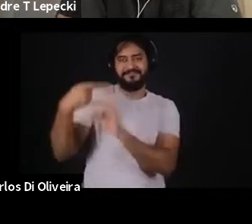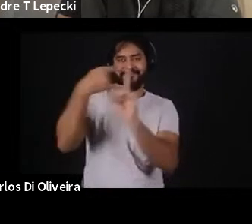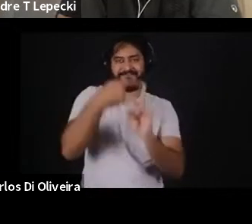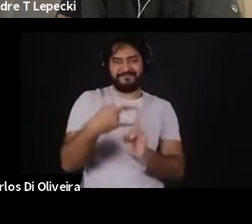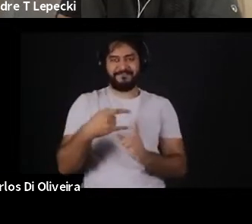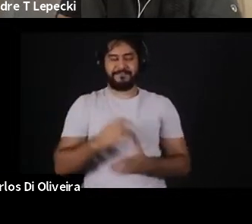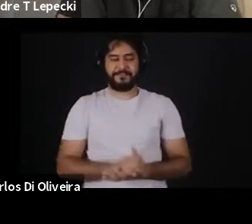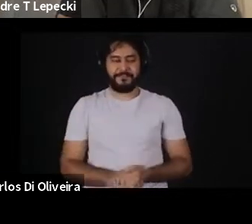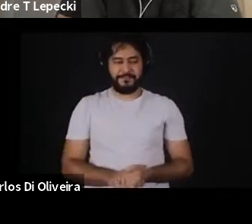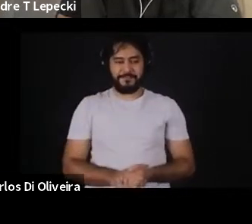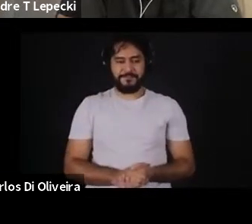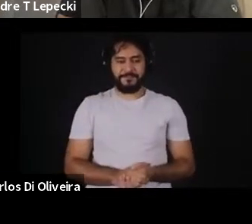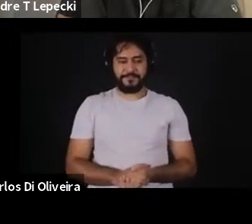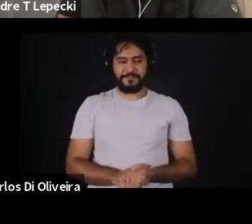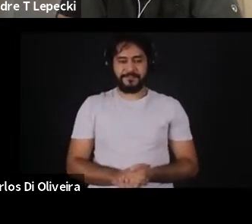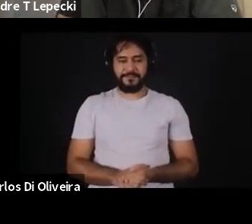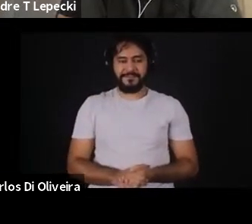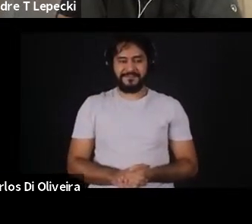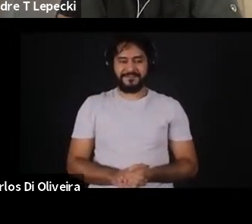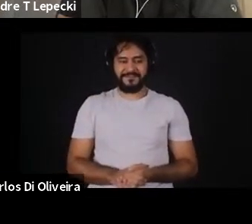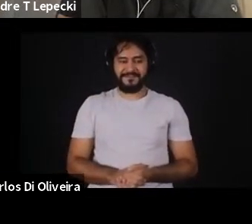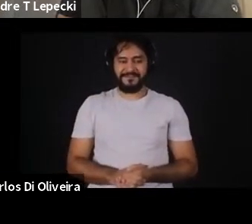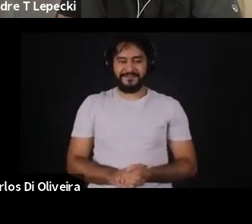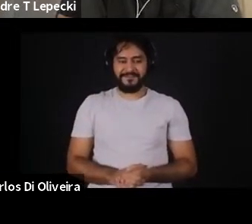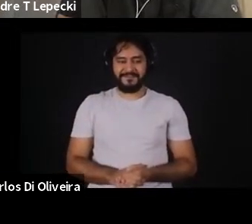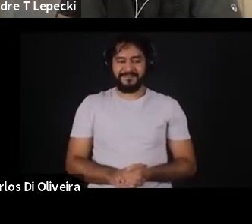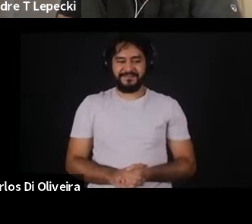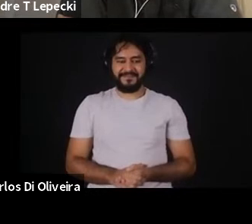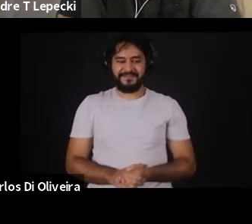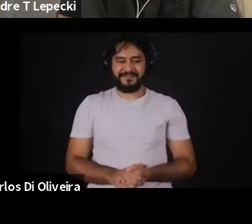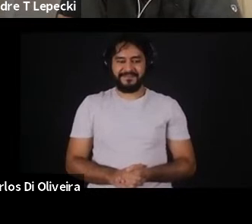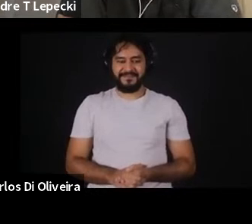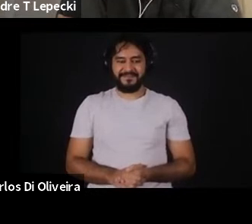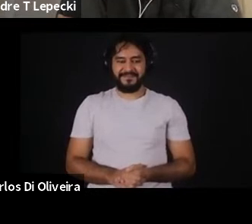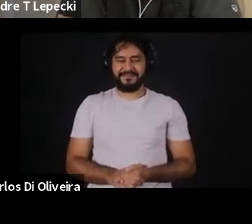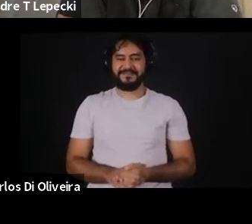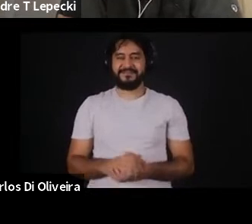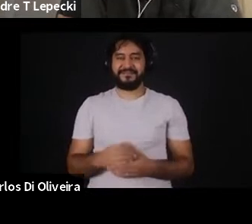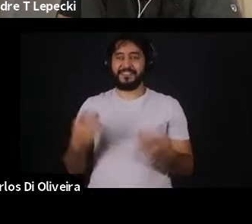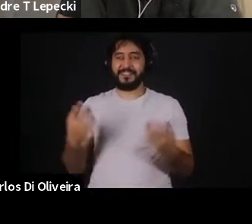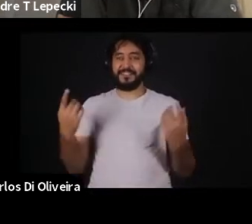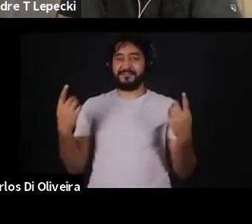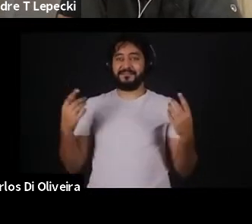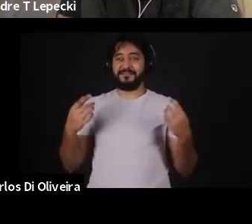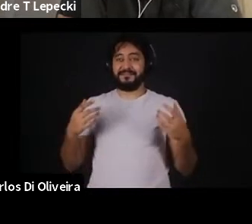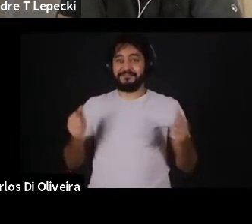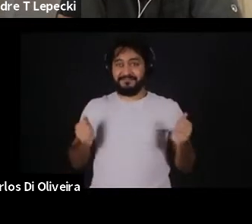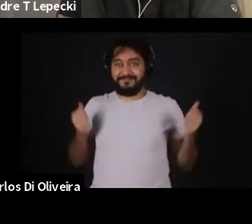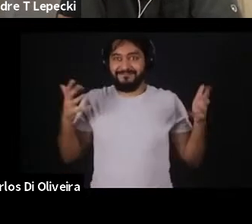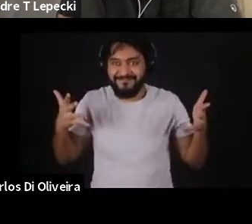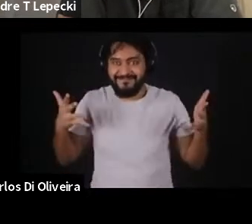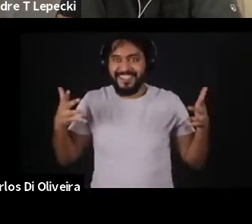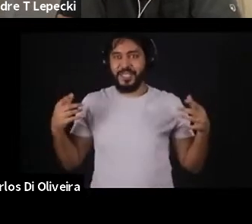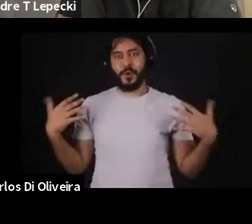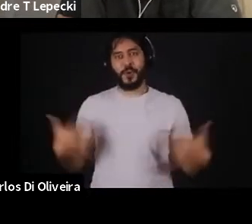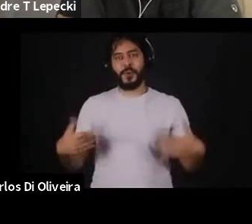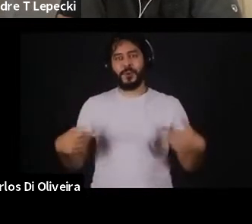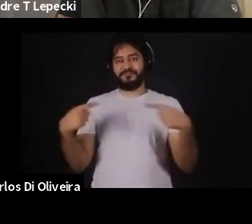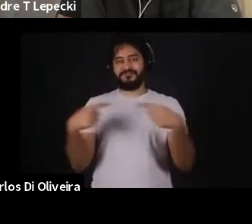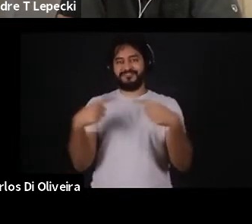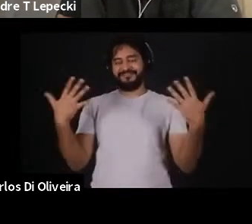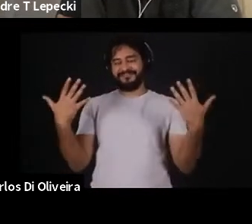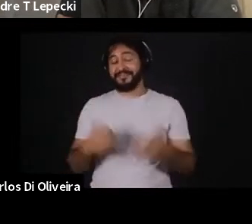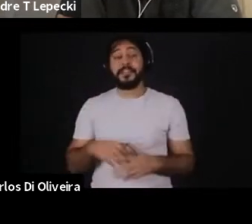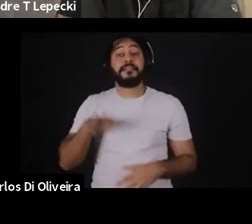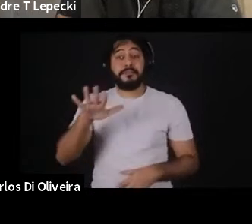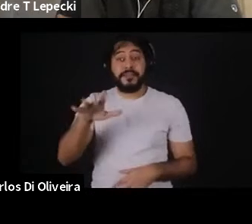Também queria agradecer... Fala, amiga. É sempre junta, né? Eu queria agradecer também a toda a equipe da